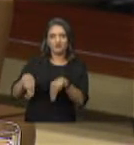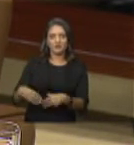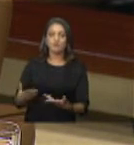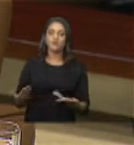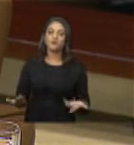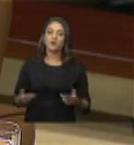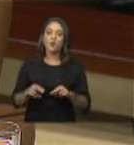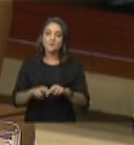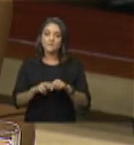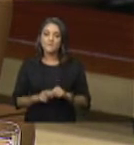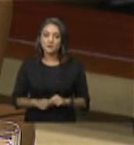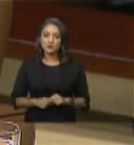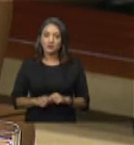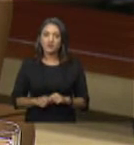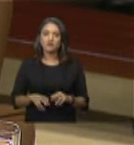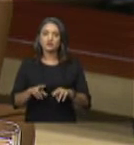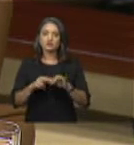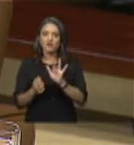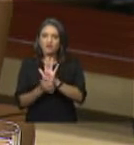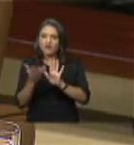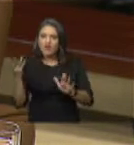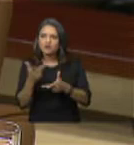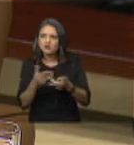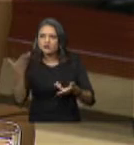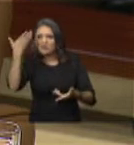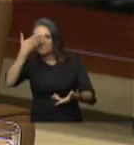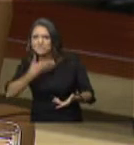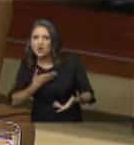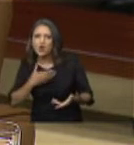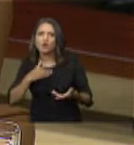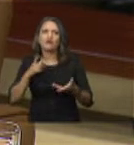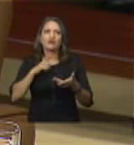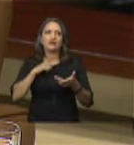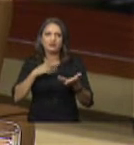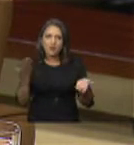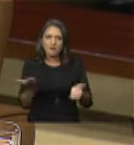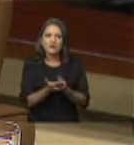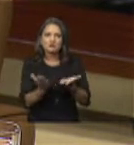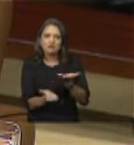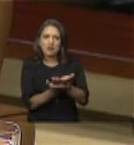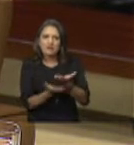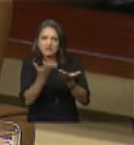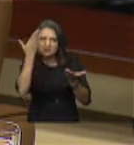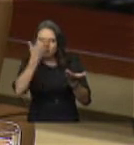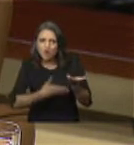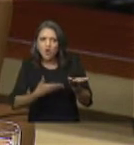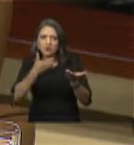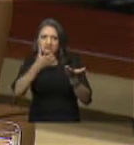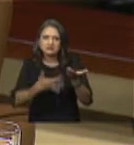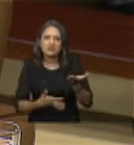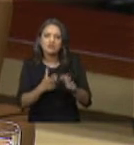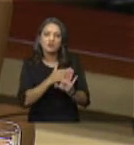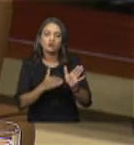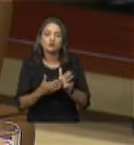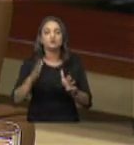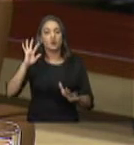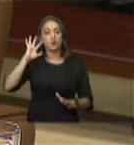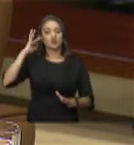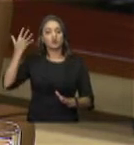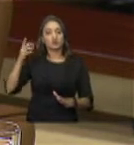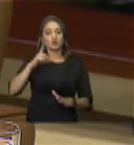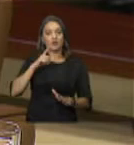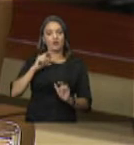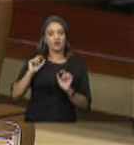a luz do conjunto fático probatório carreata os autos pela parte autora a solução dada pela decisão